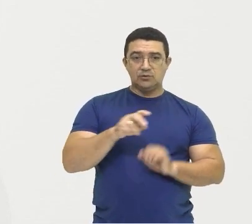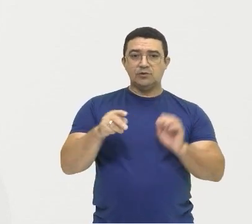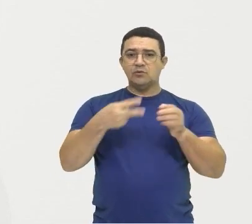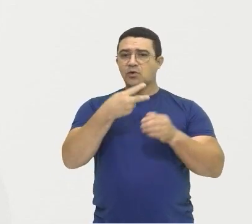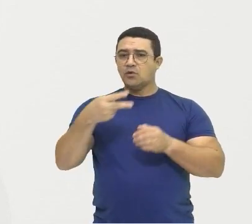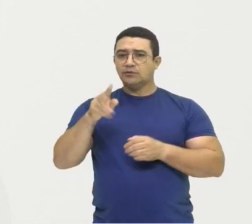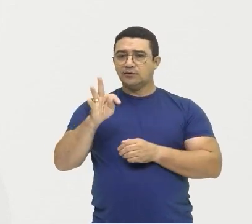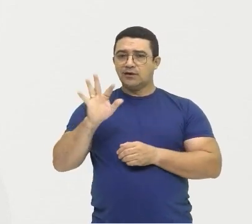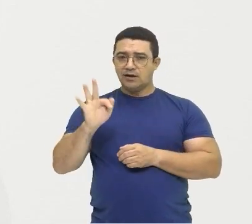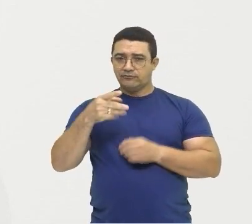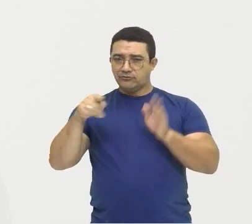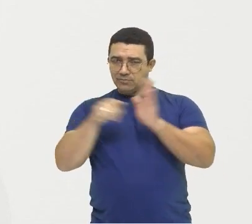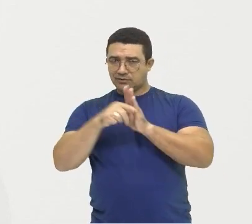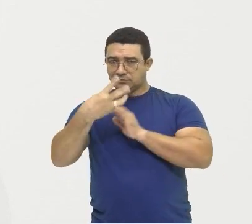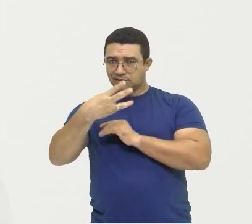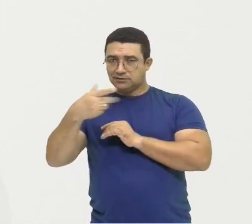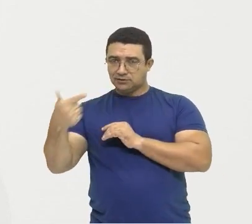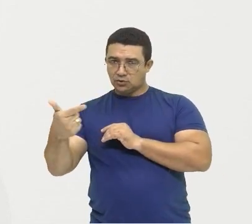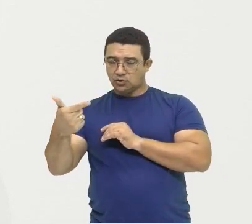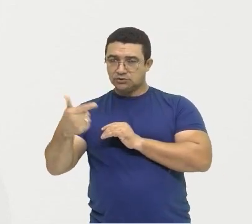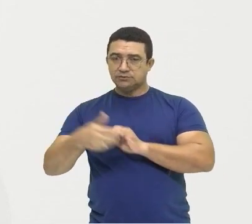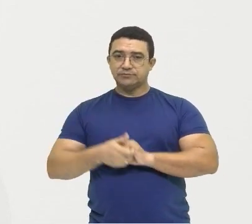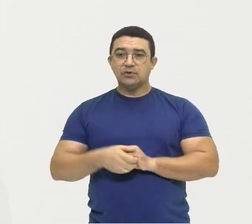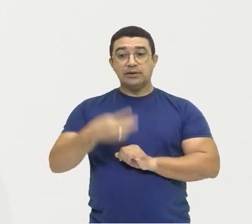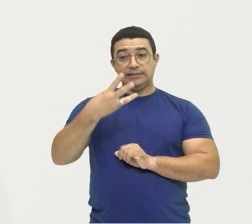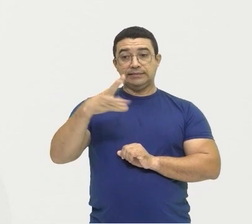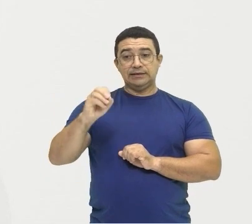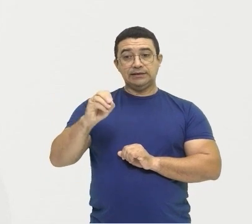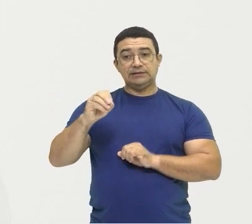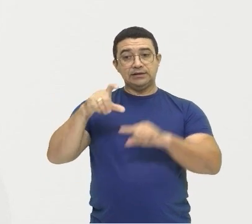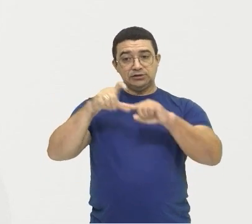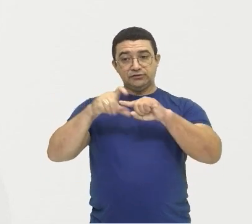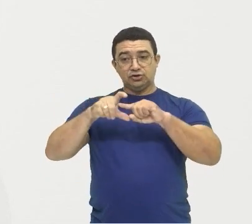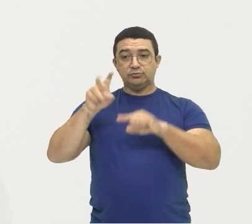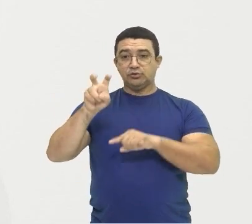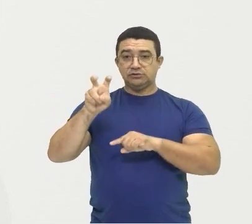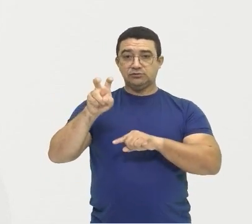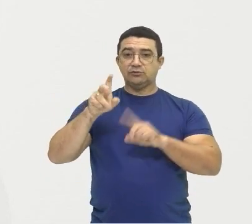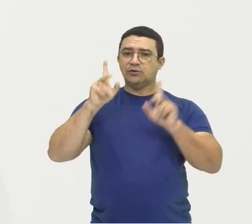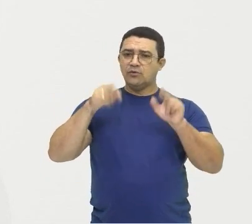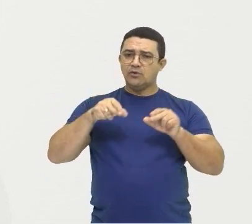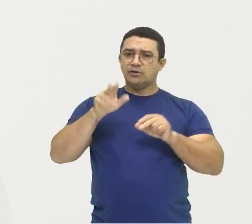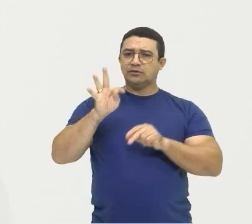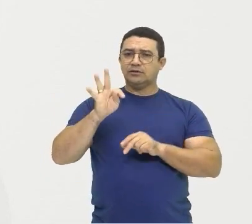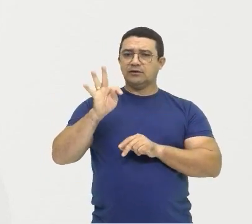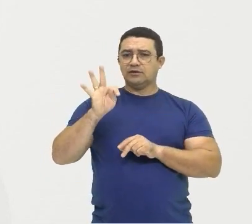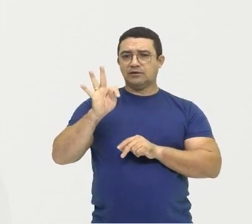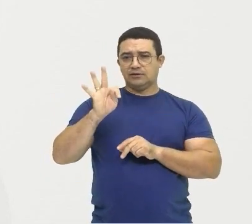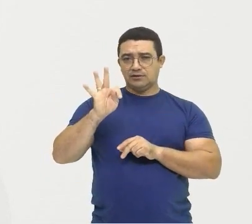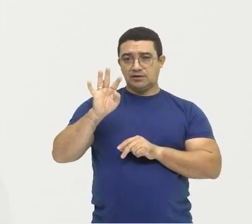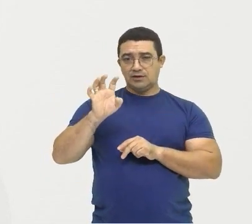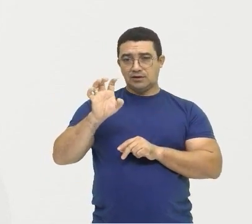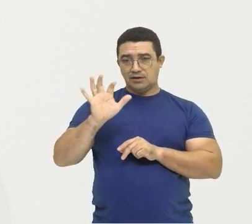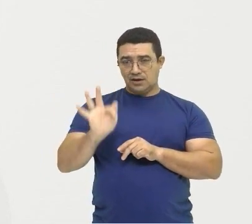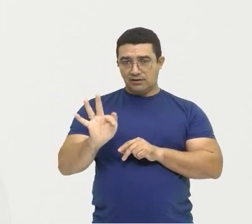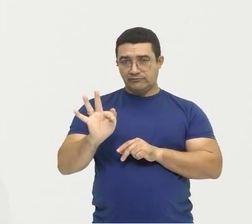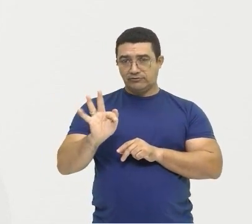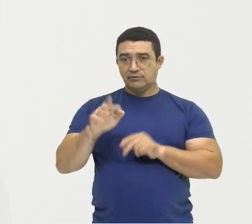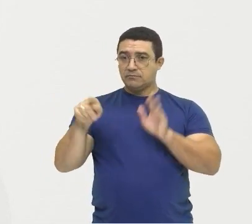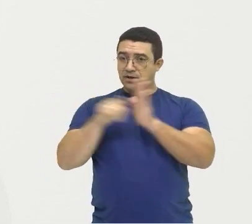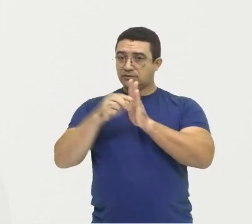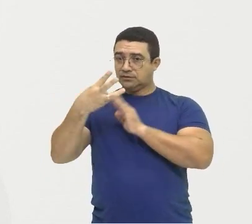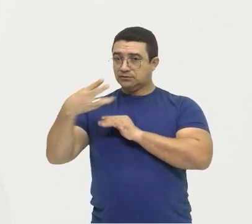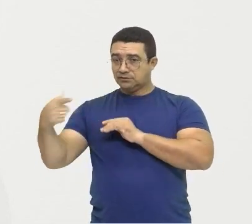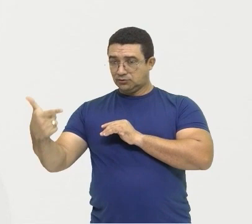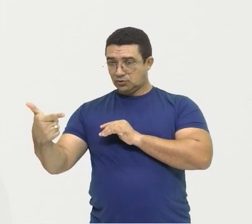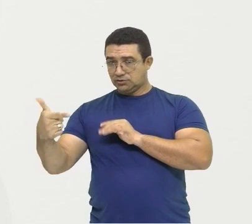9. Está aqui o que eu tinha escrevido já para vocês, 30 sobre 5 é igual a TF menos 32 sobre 9. Aí, pessoal,